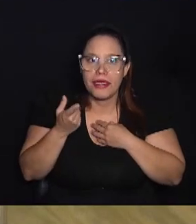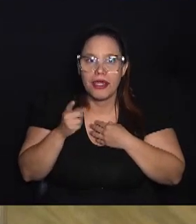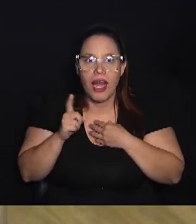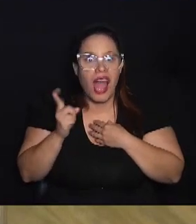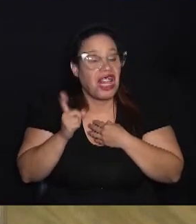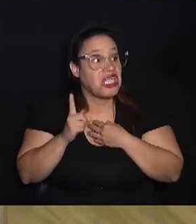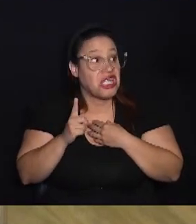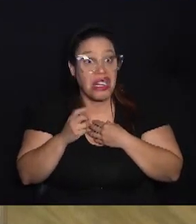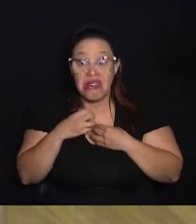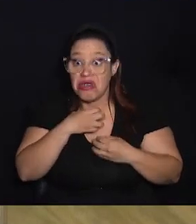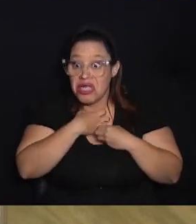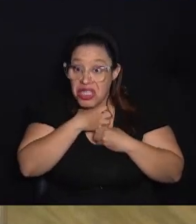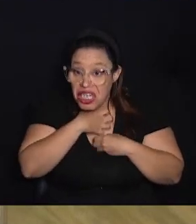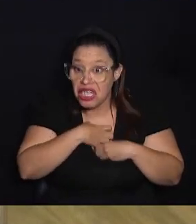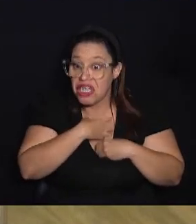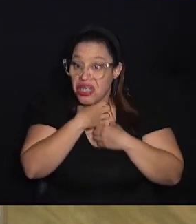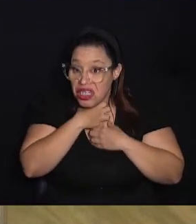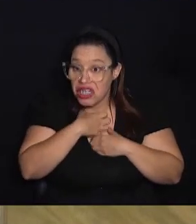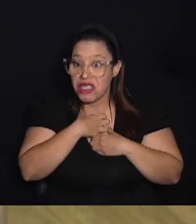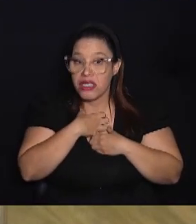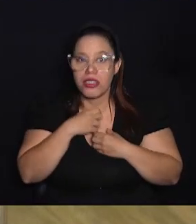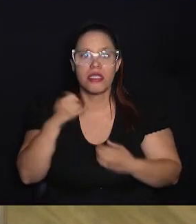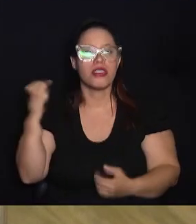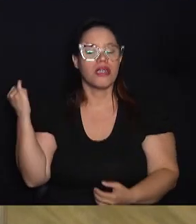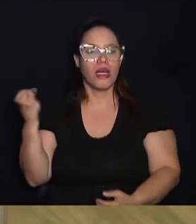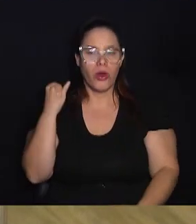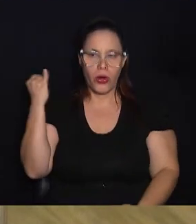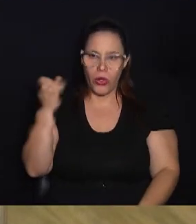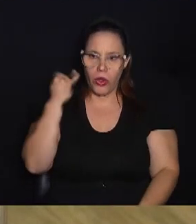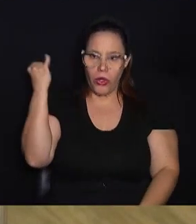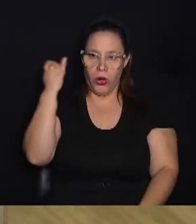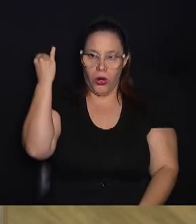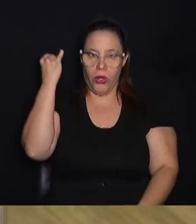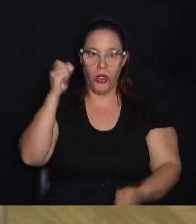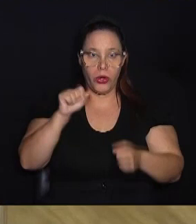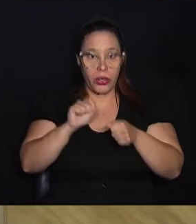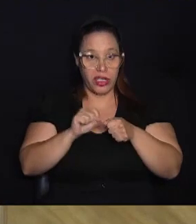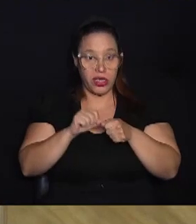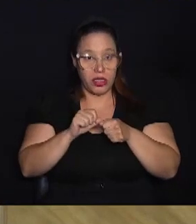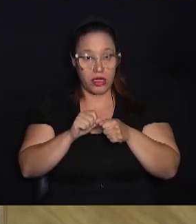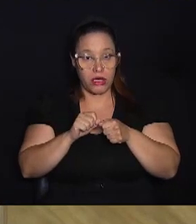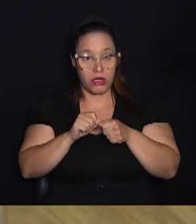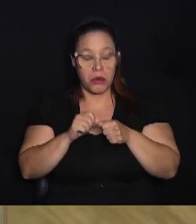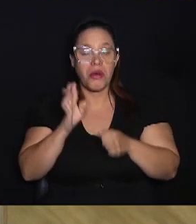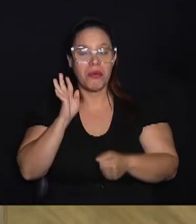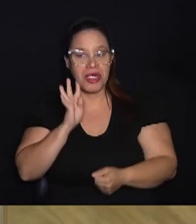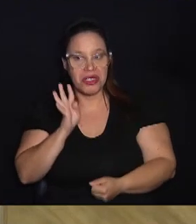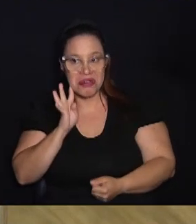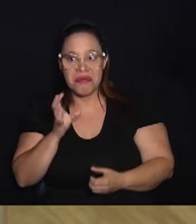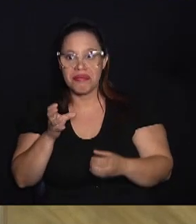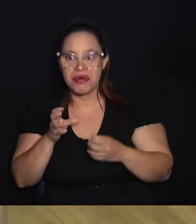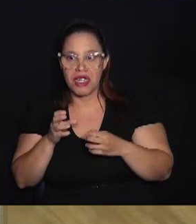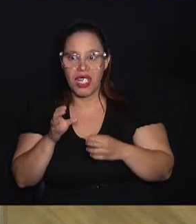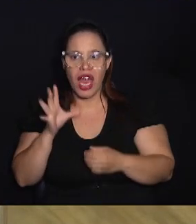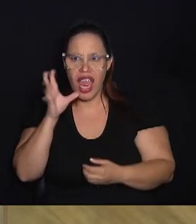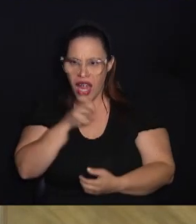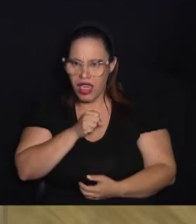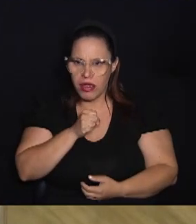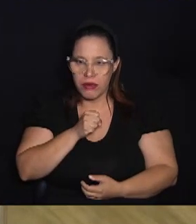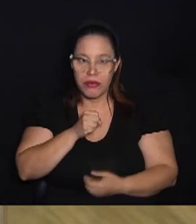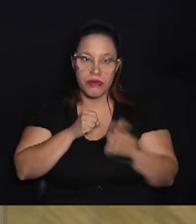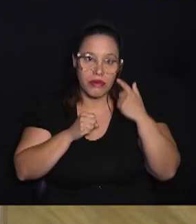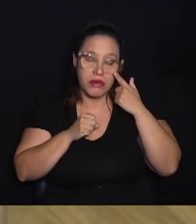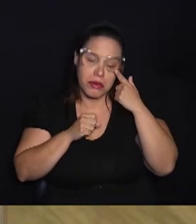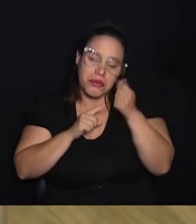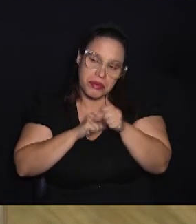sente né então acho importante a gente fazer a você viu um momento legal né é rapidinho aqui porque a gente